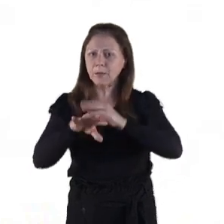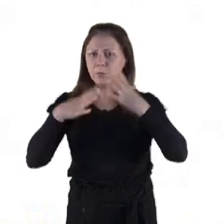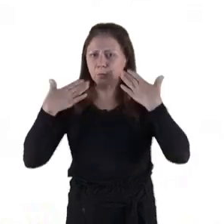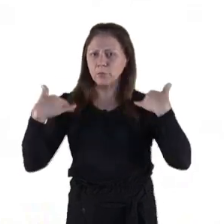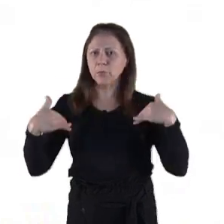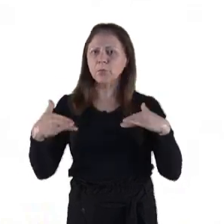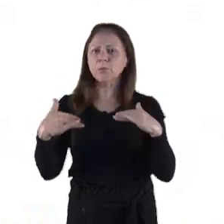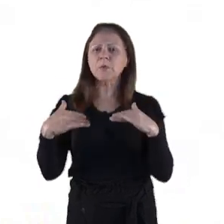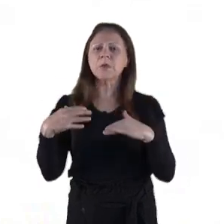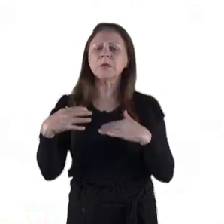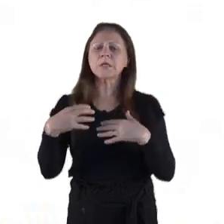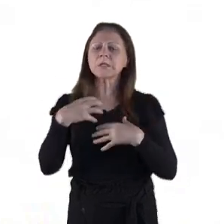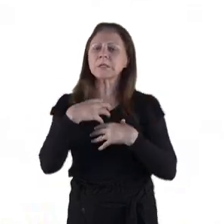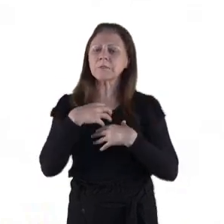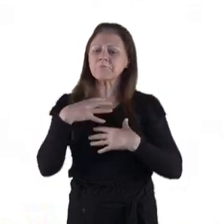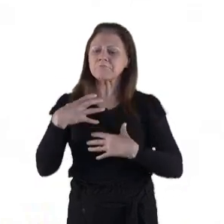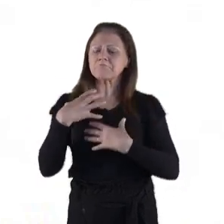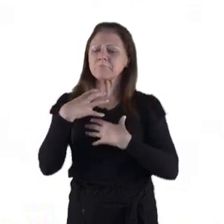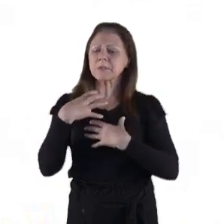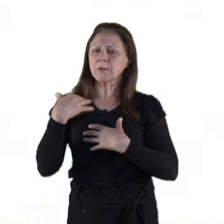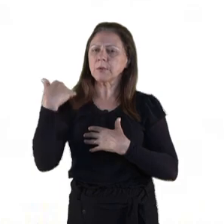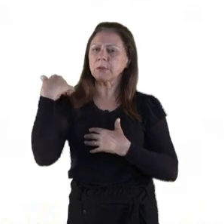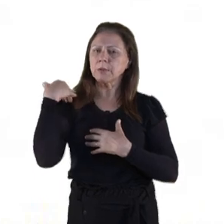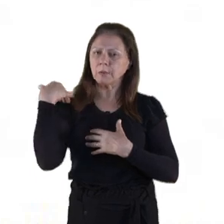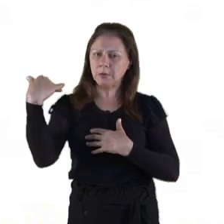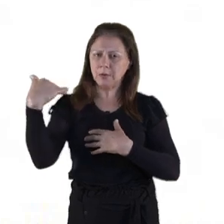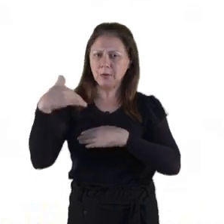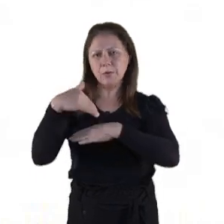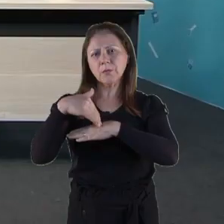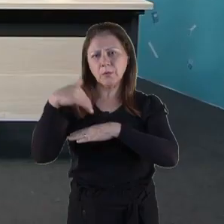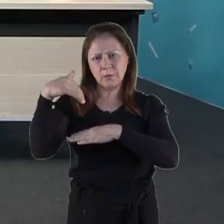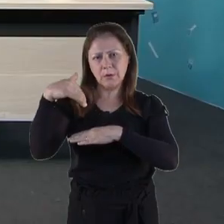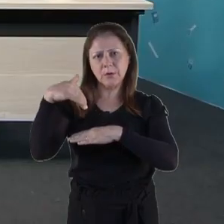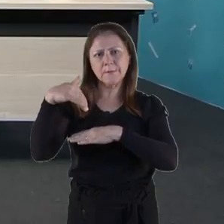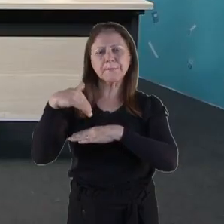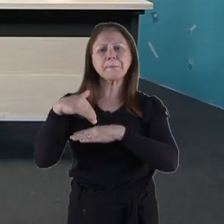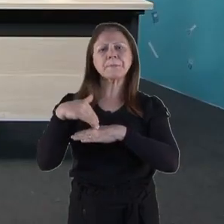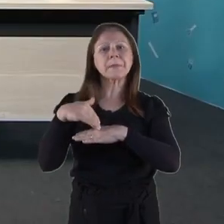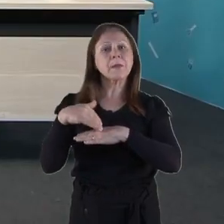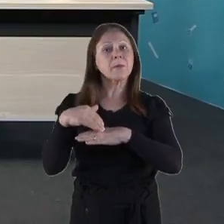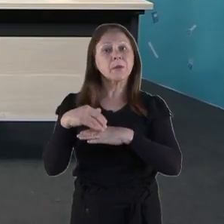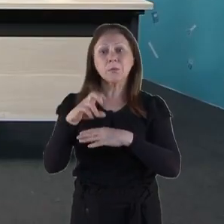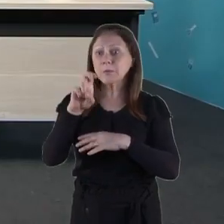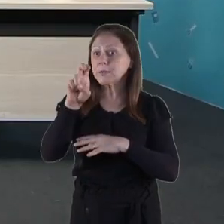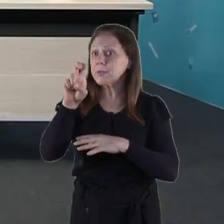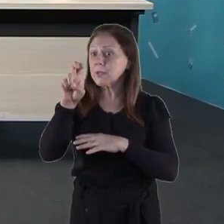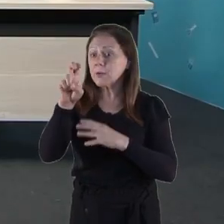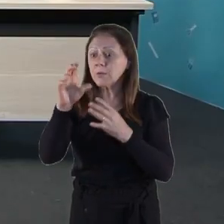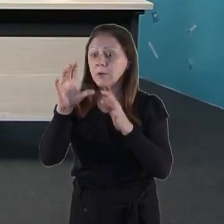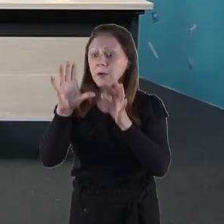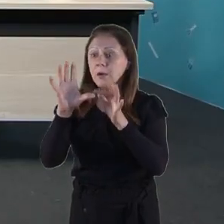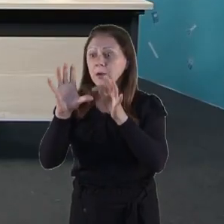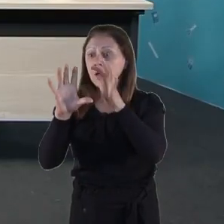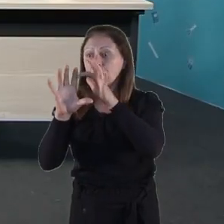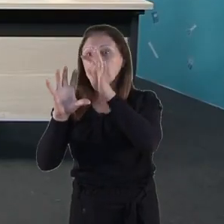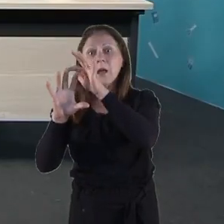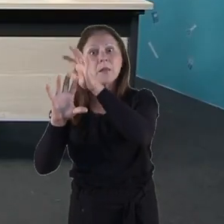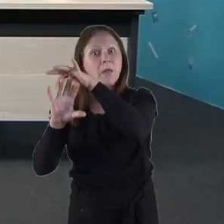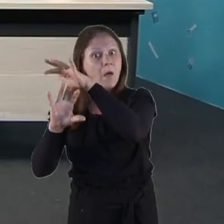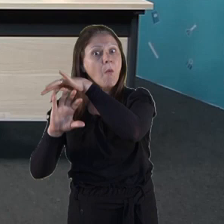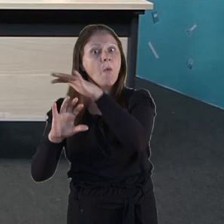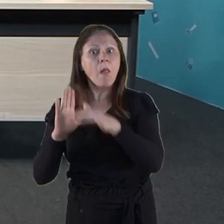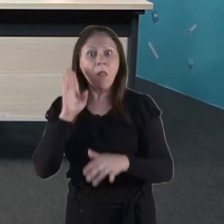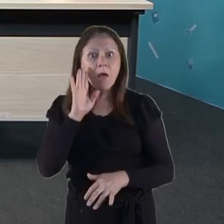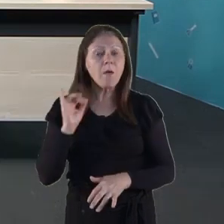pele, que consegue sentir pressão e o toque. Então, cada sentido vai ser muito legal. Na evolução humana, a